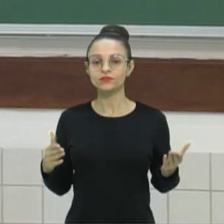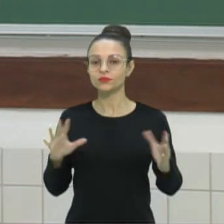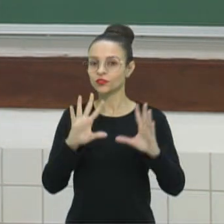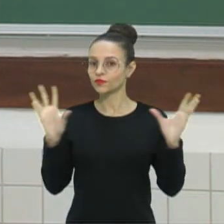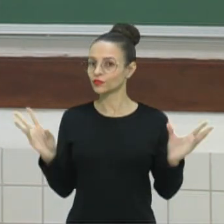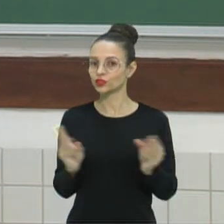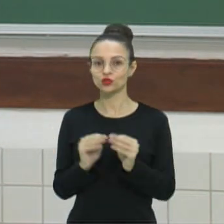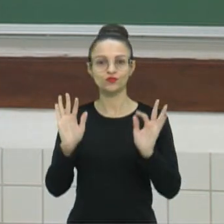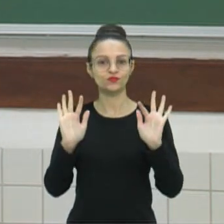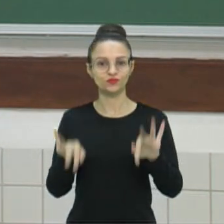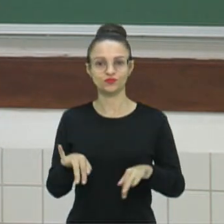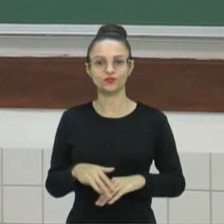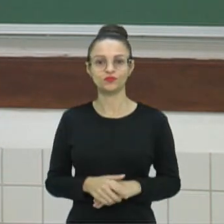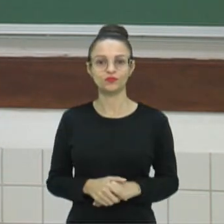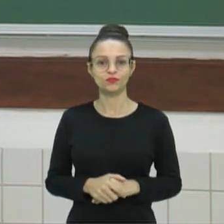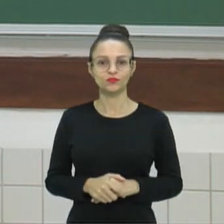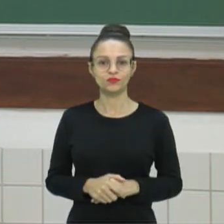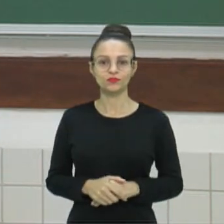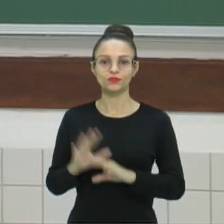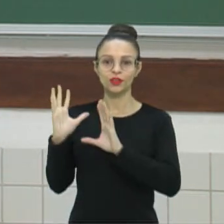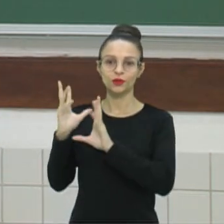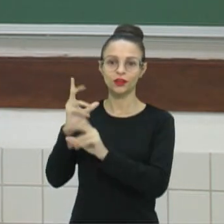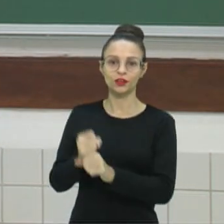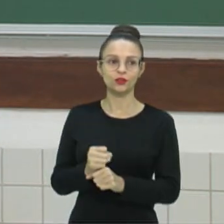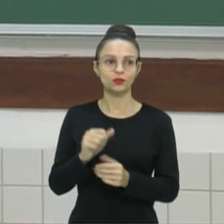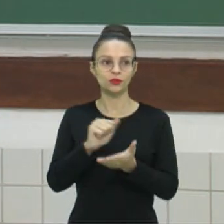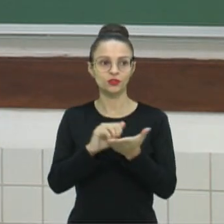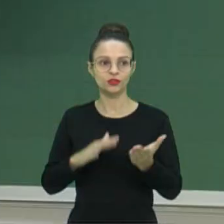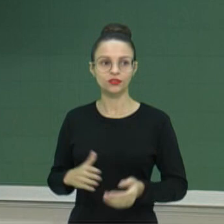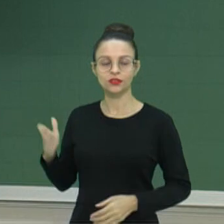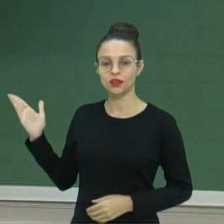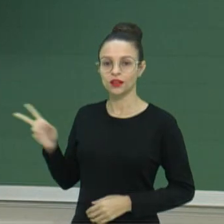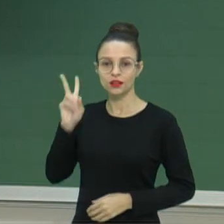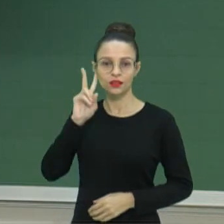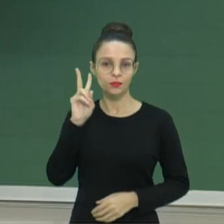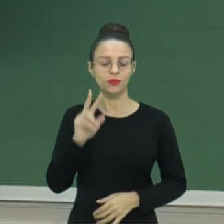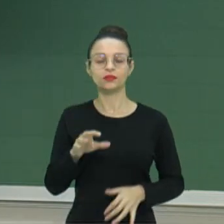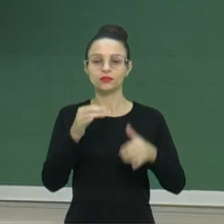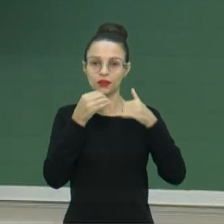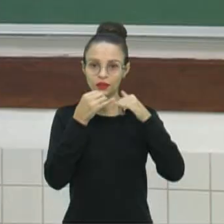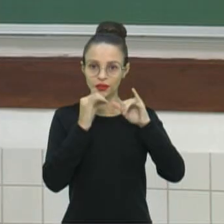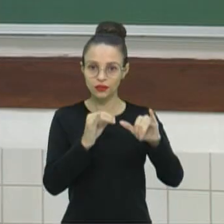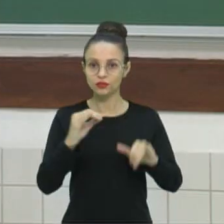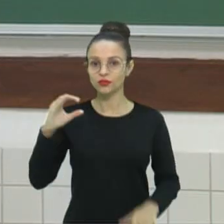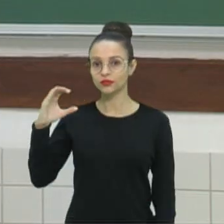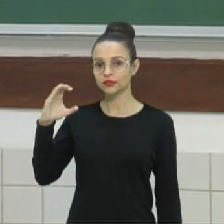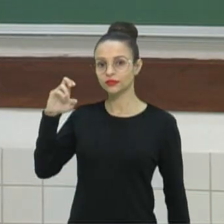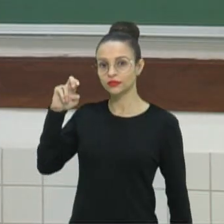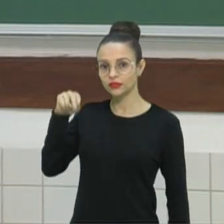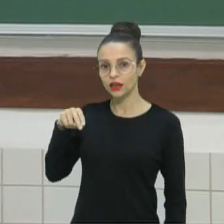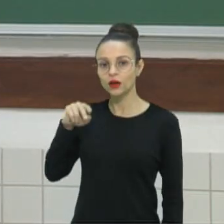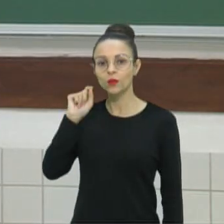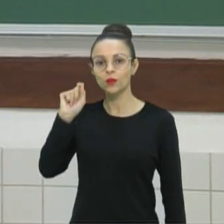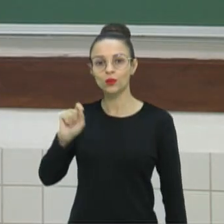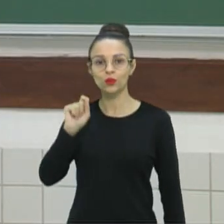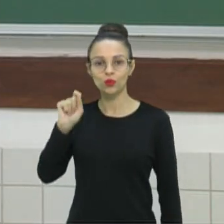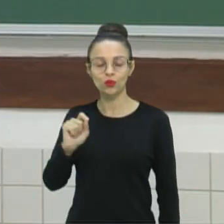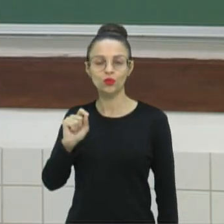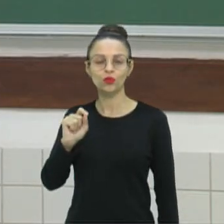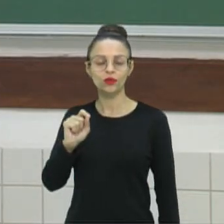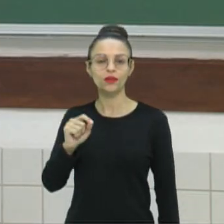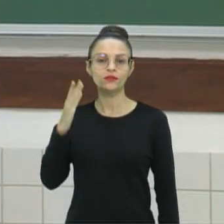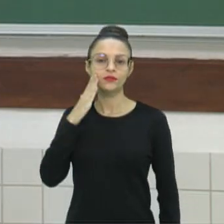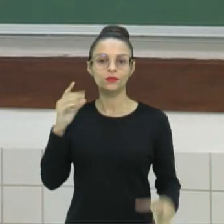meus queridos. Então, retomando nosso exercício aqui, lembrando que a energia cinética, nós temos lá a